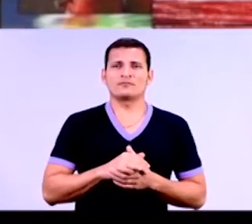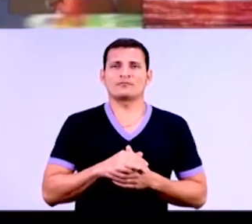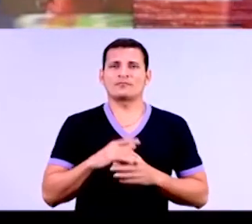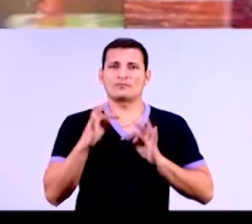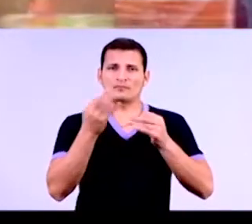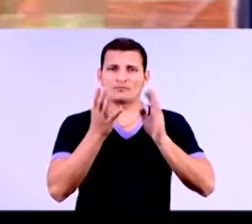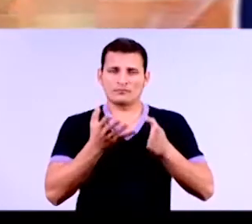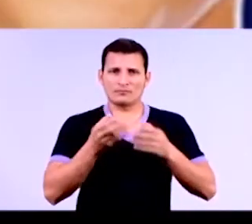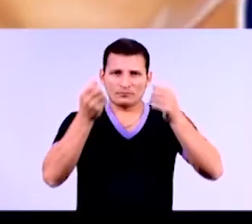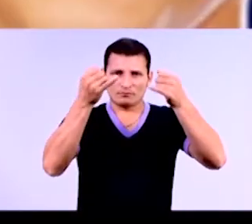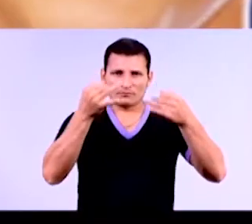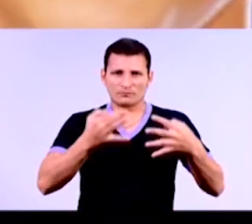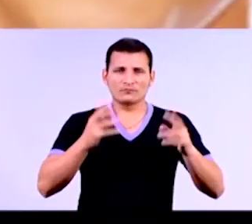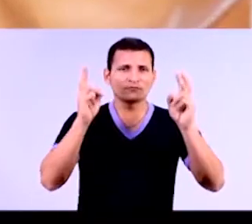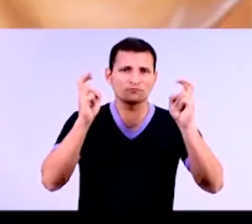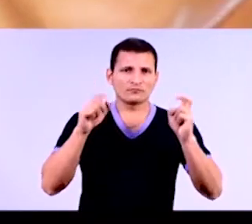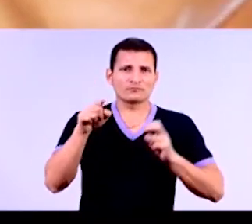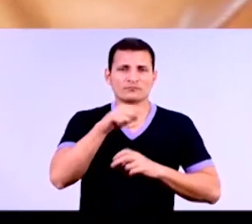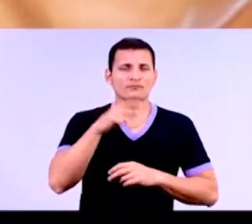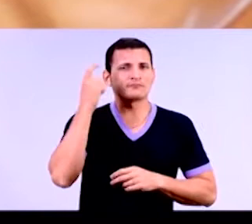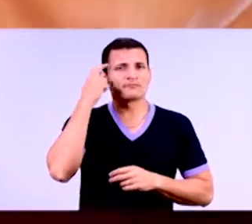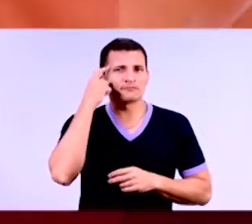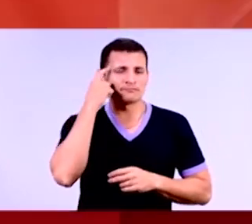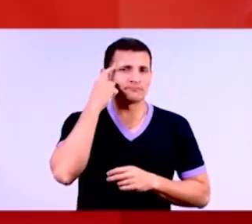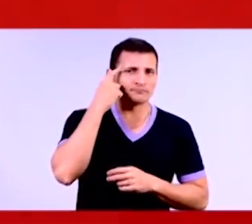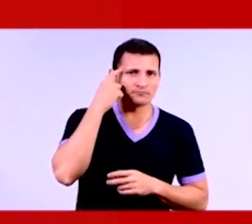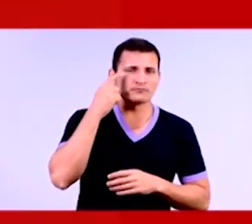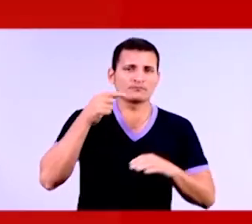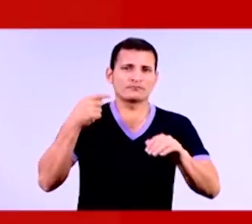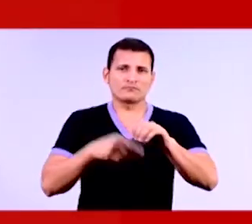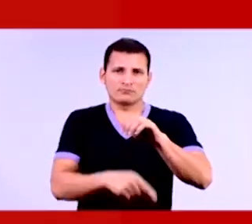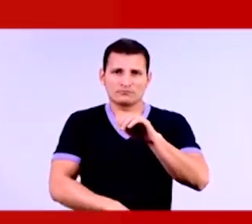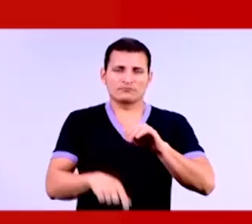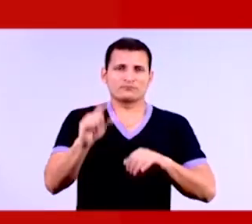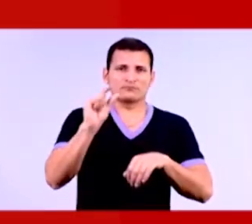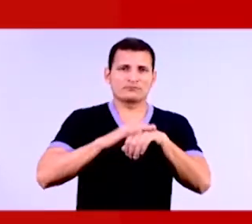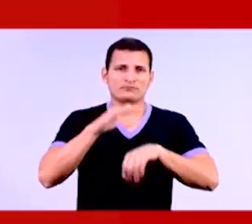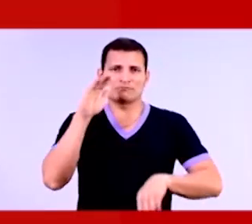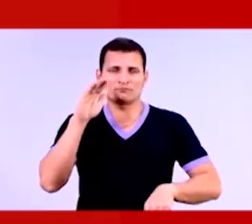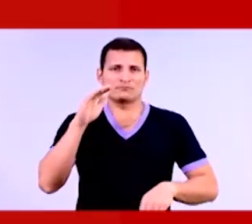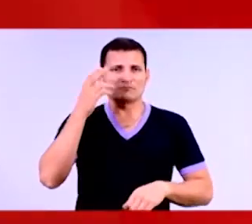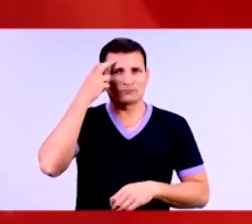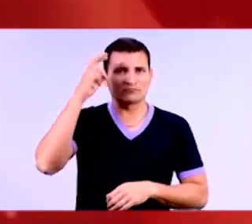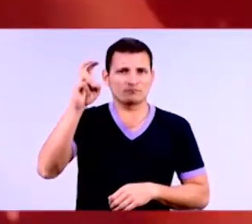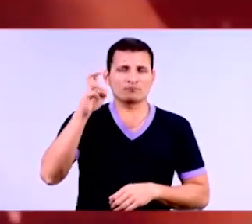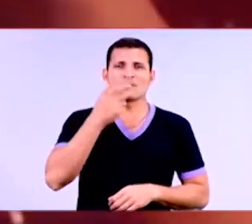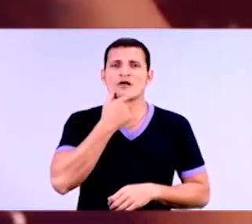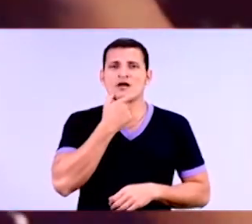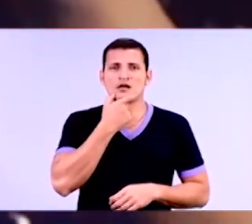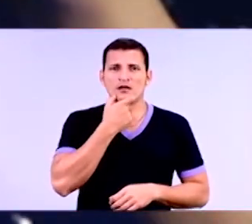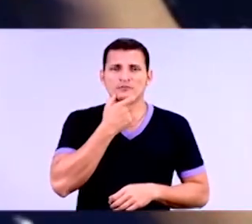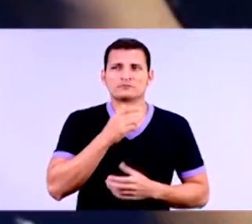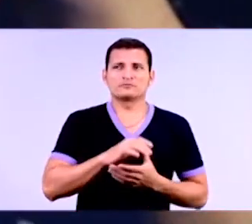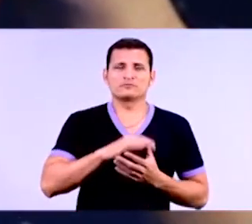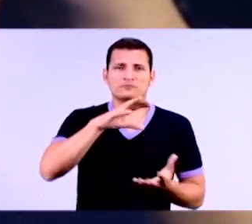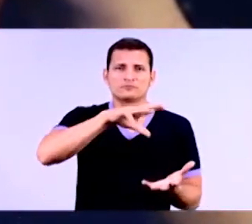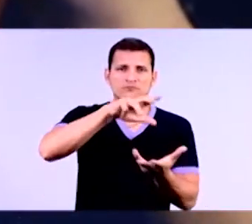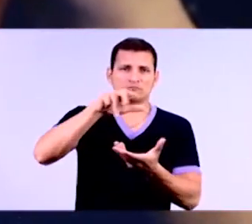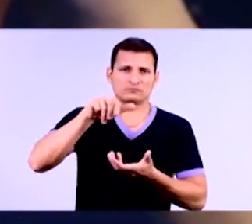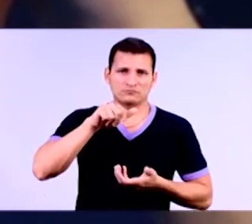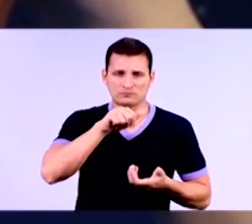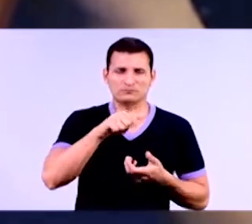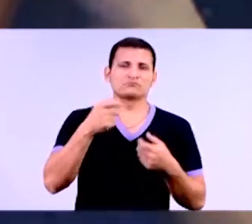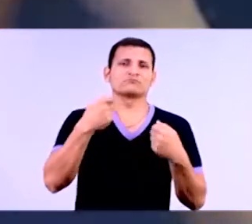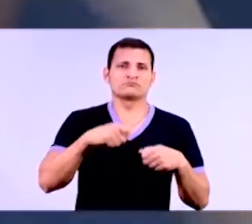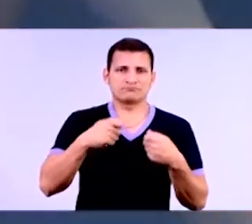sobre o assunto, você já deve estar pensando em aprofundar um pouco mais na cultura inglesa. O mundo globalizado